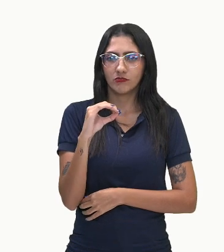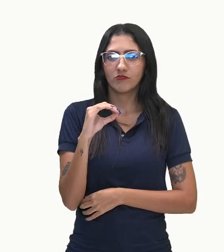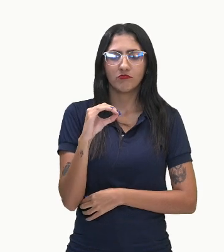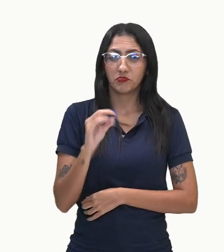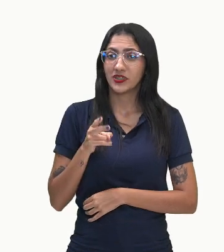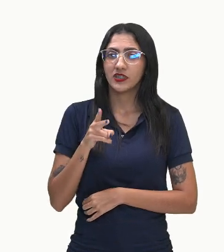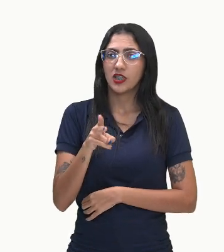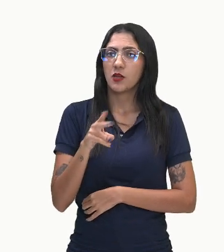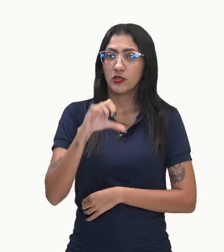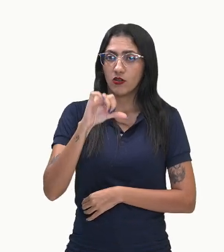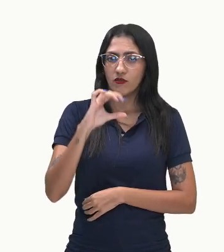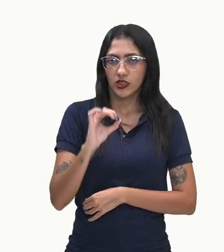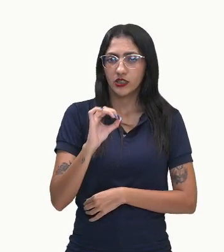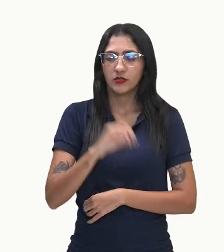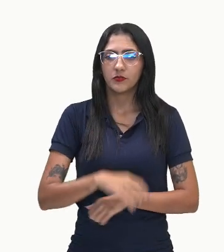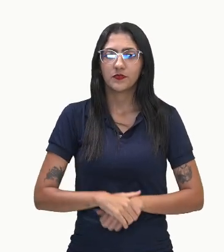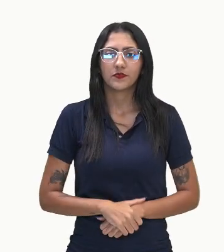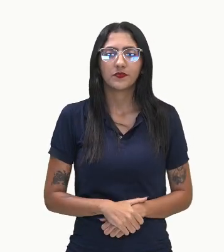será 90 graus.